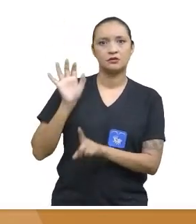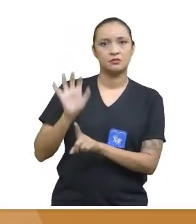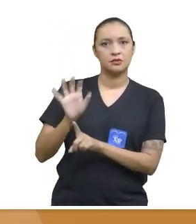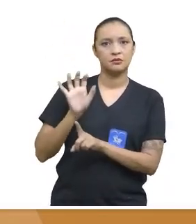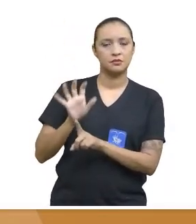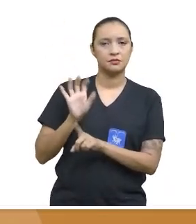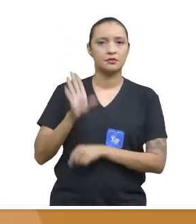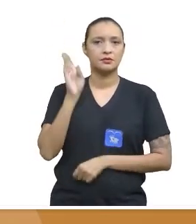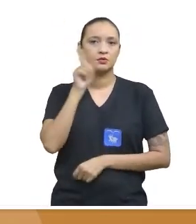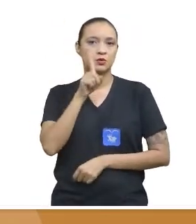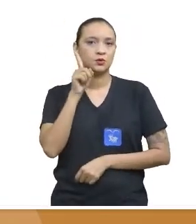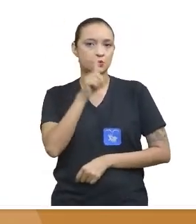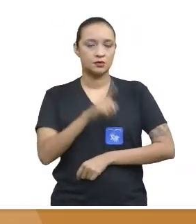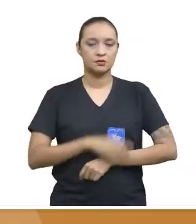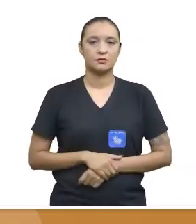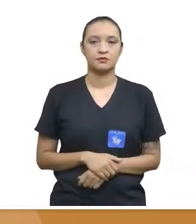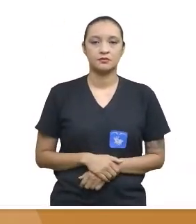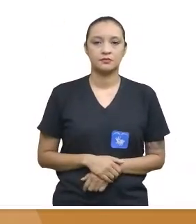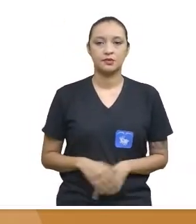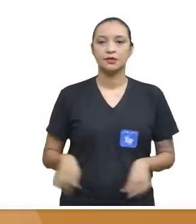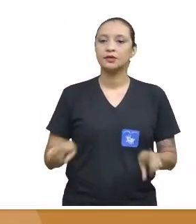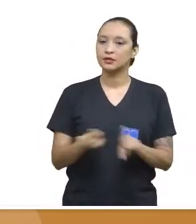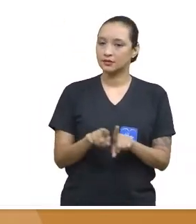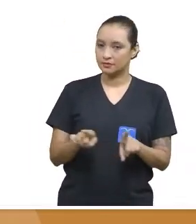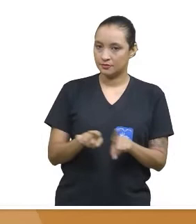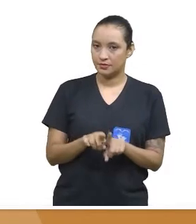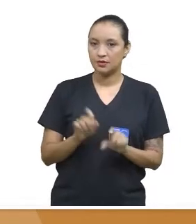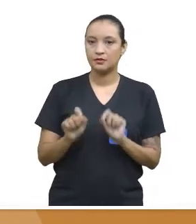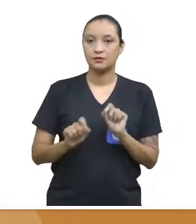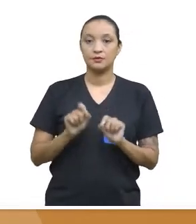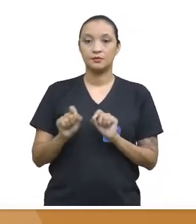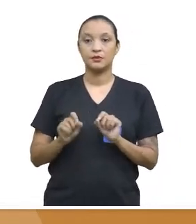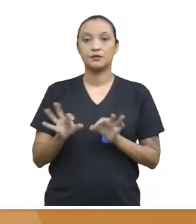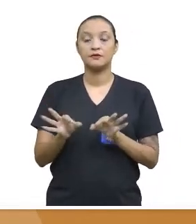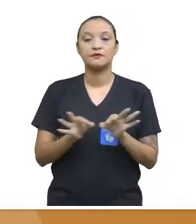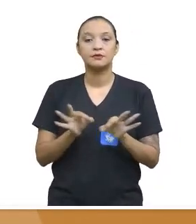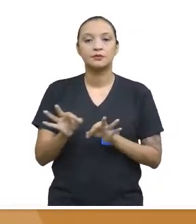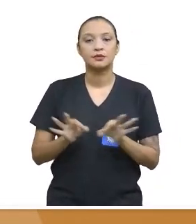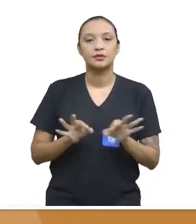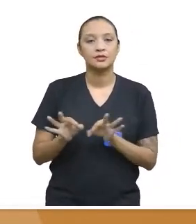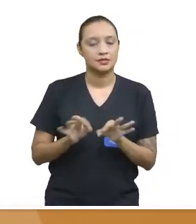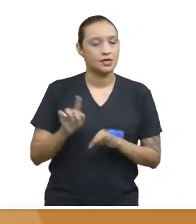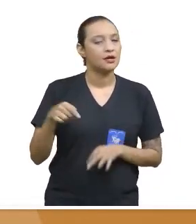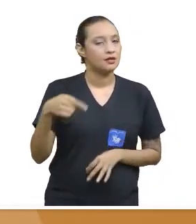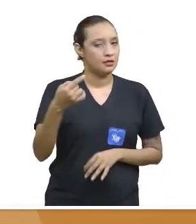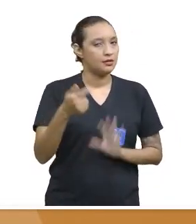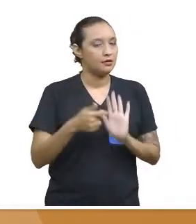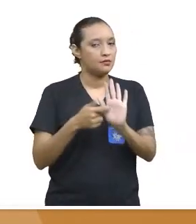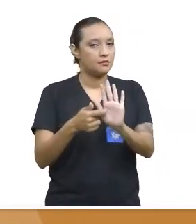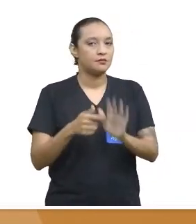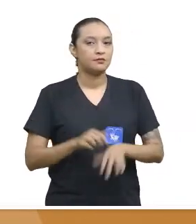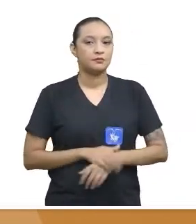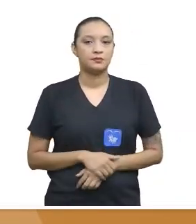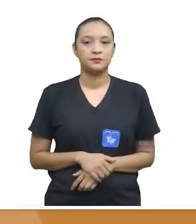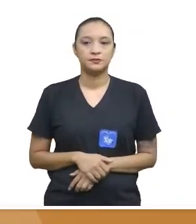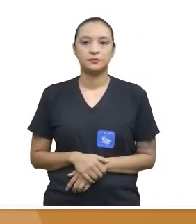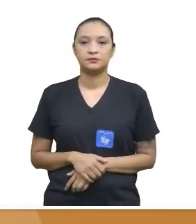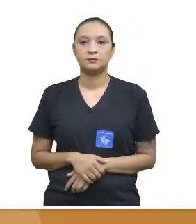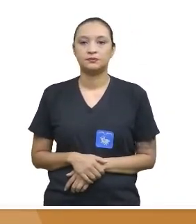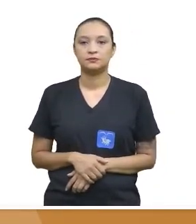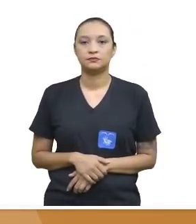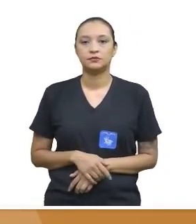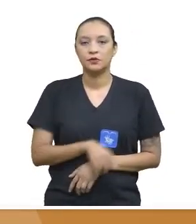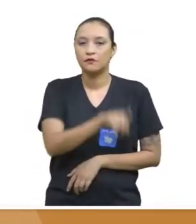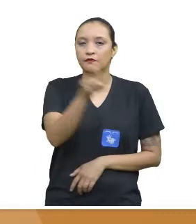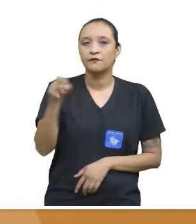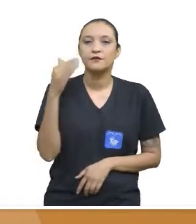estadunidense. Então os Estados Unidos também ali vai se organizar, eu vou já falar nisso um pouquinho mais para frente, mas o que eu quero que vocês entendam é que